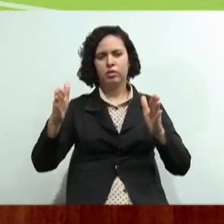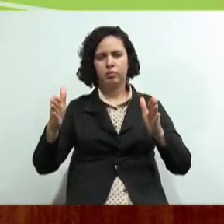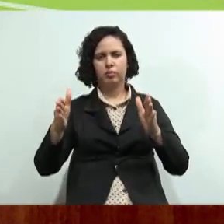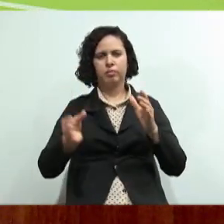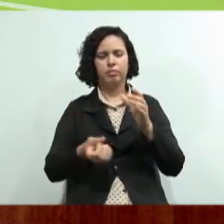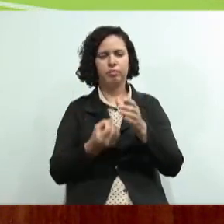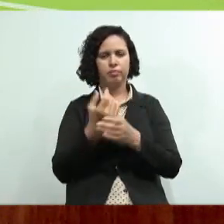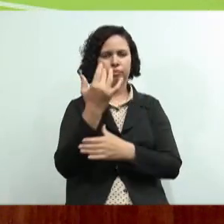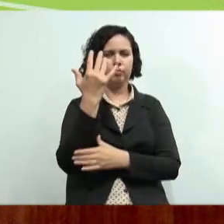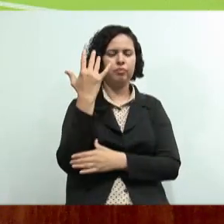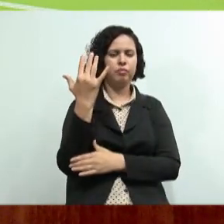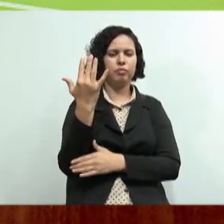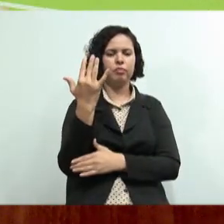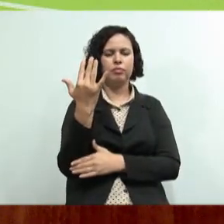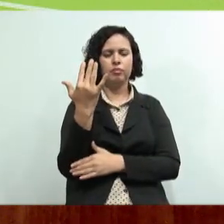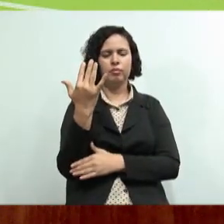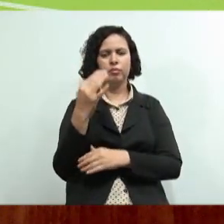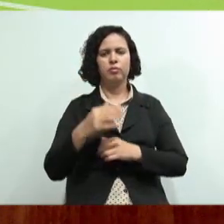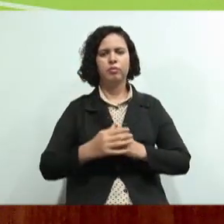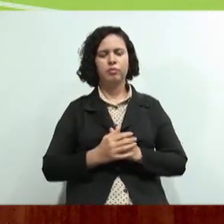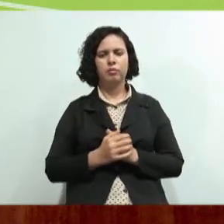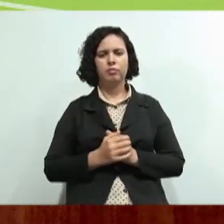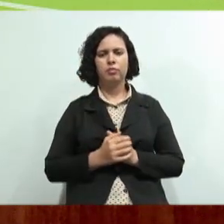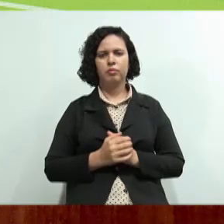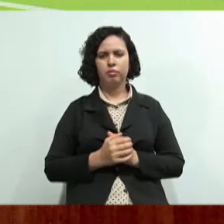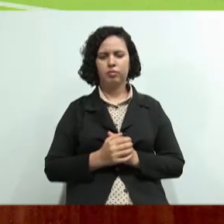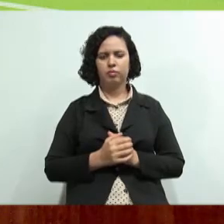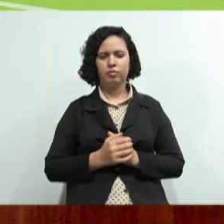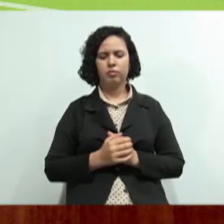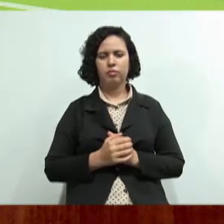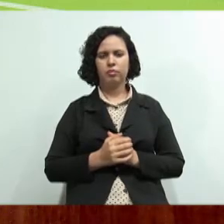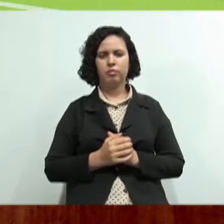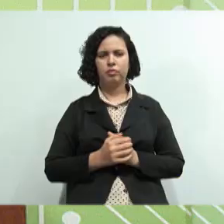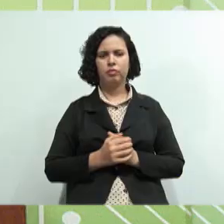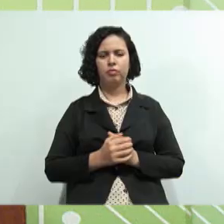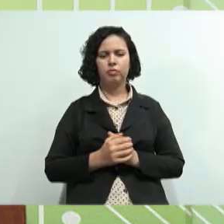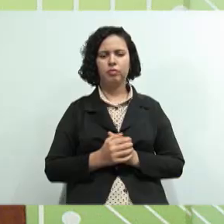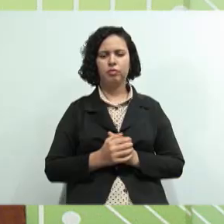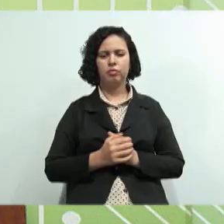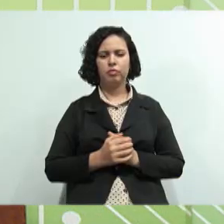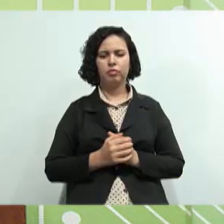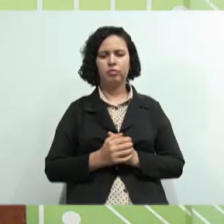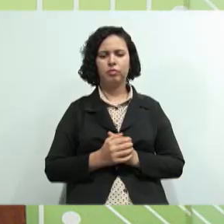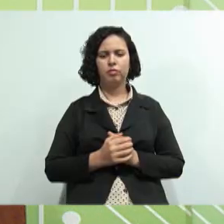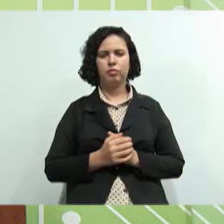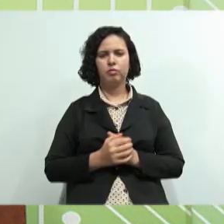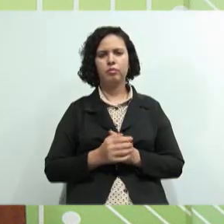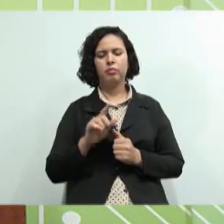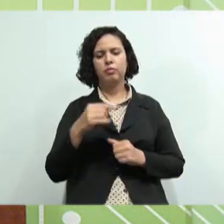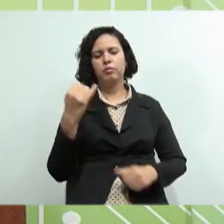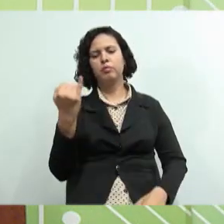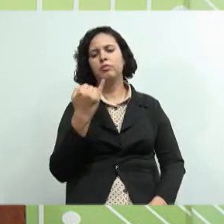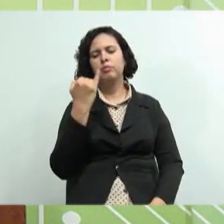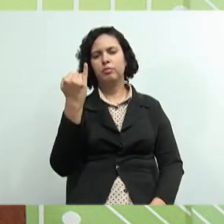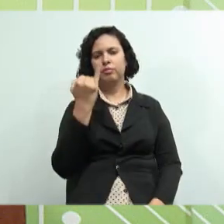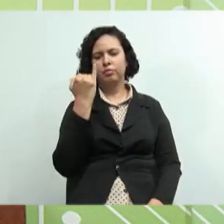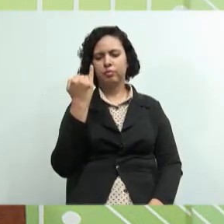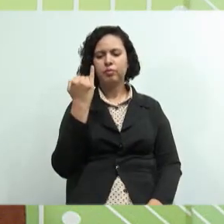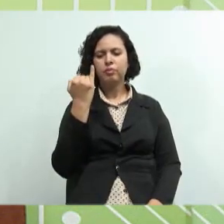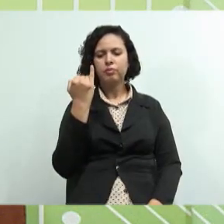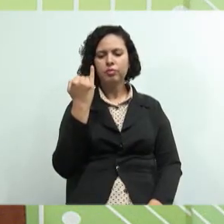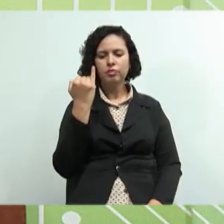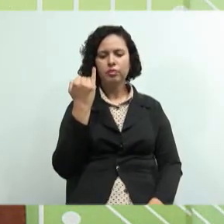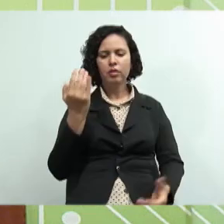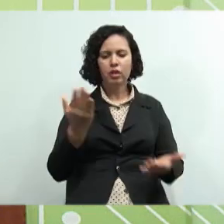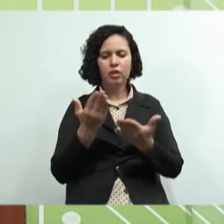produto que gere receita, o tempo para gerar dinheiro. É muito importante para a viabilidade econômica do negócio, né? E